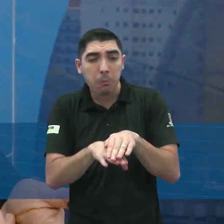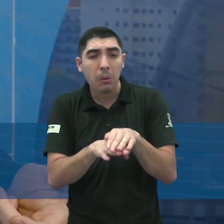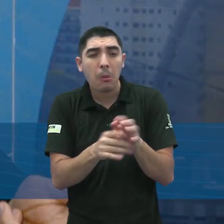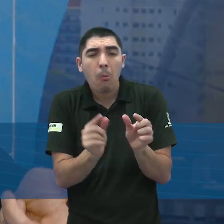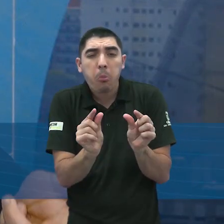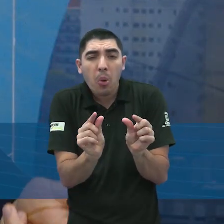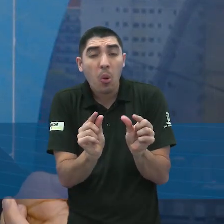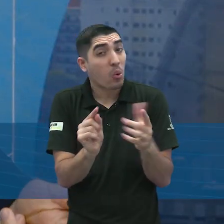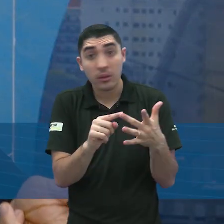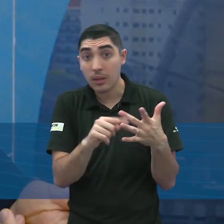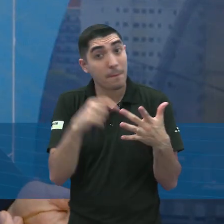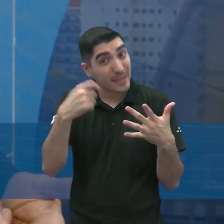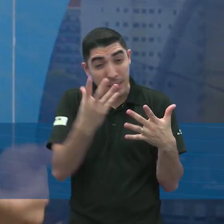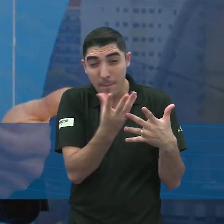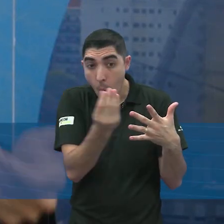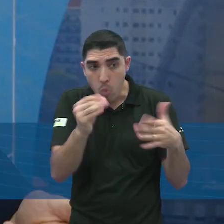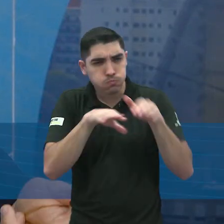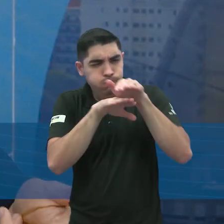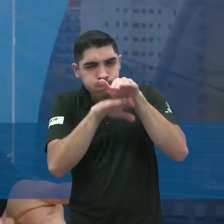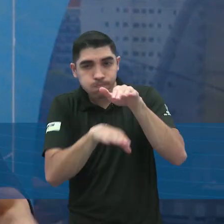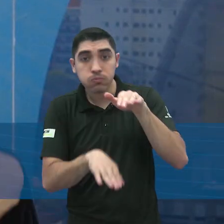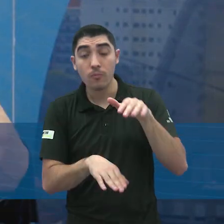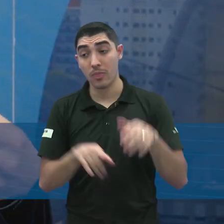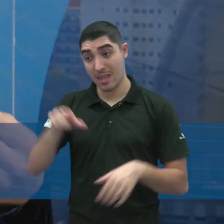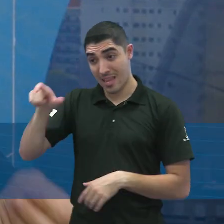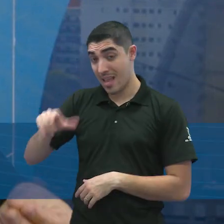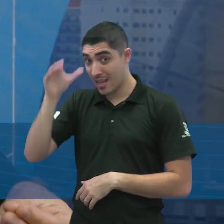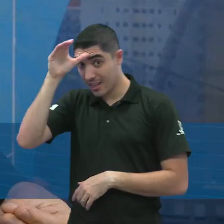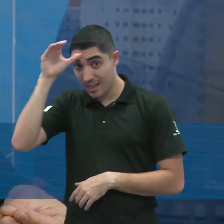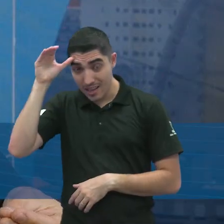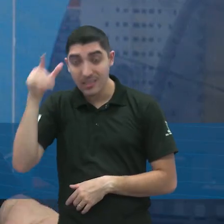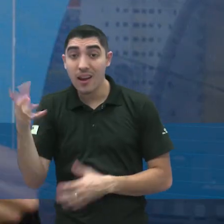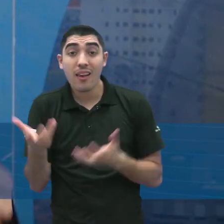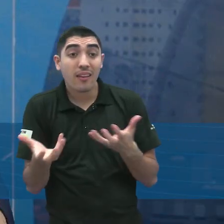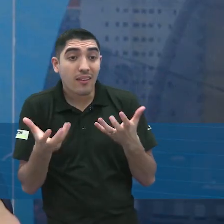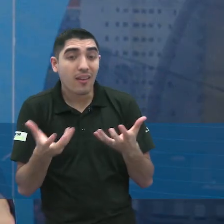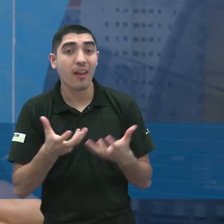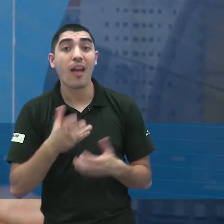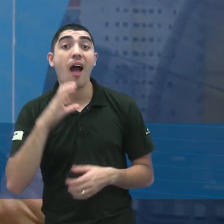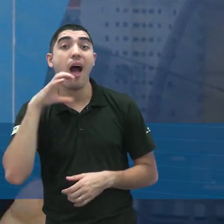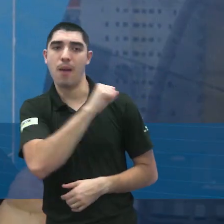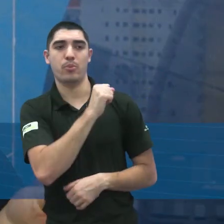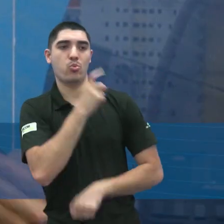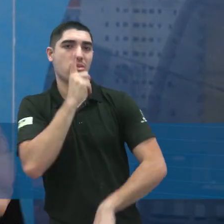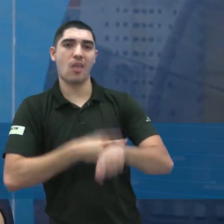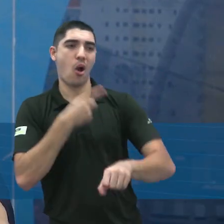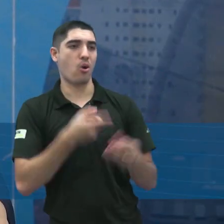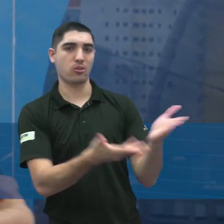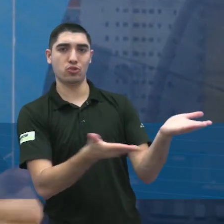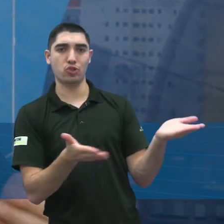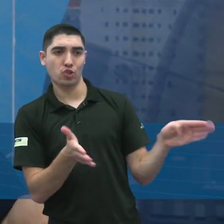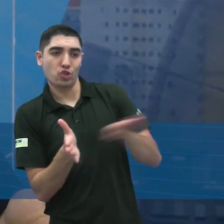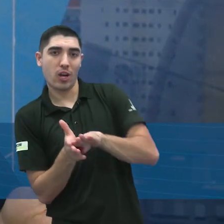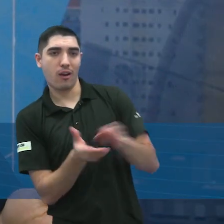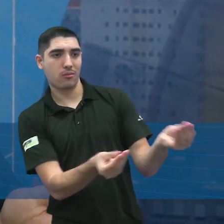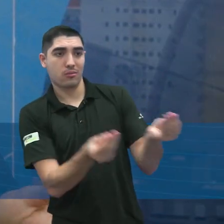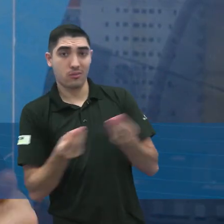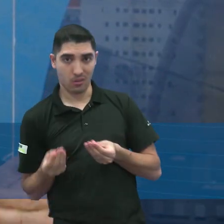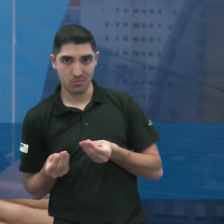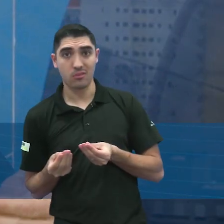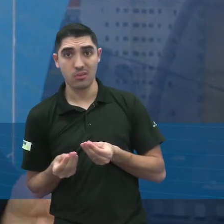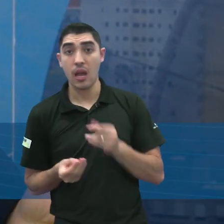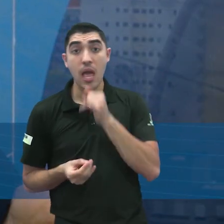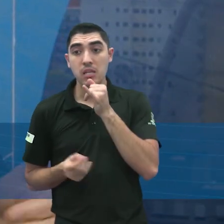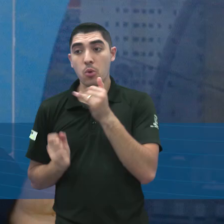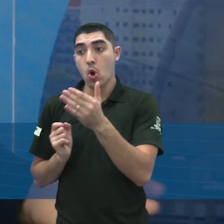mínimos próximos de centros consumidores para entrega rápida, porque o consumidor hoje ele busca justamente receber rápido quando ele compra no e-commerce,